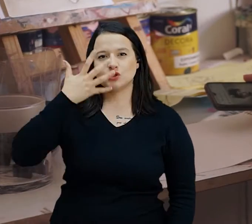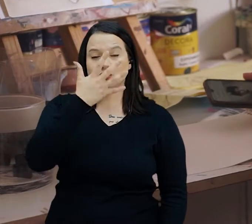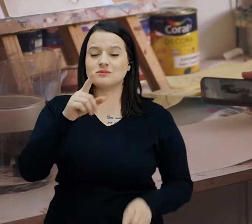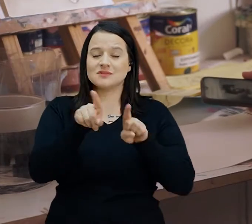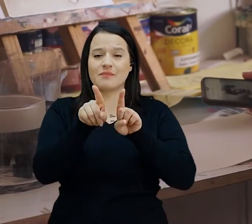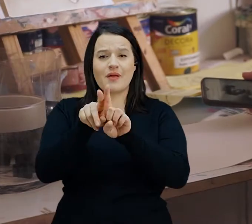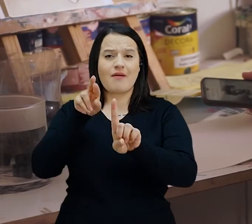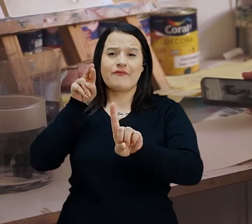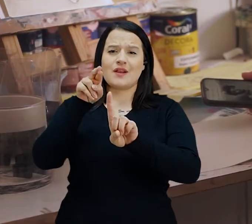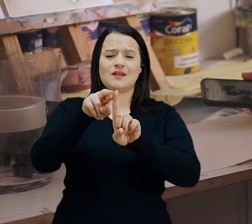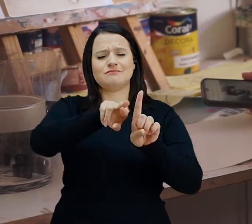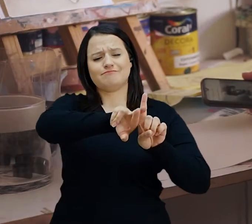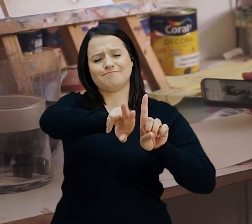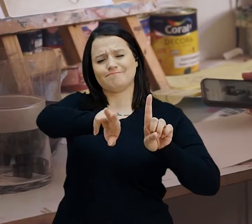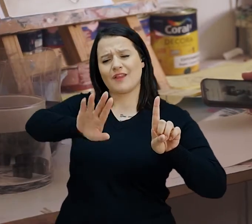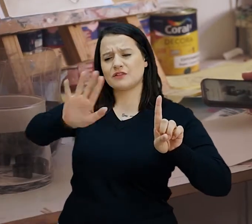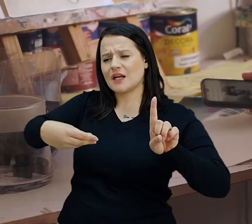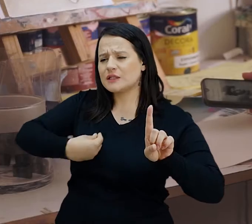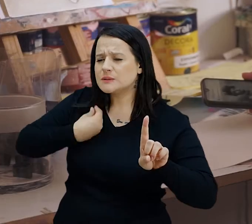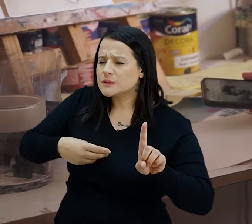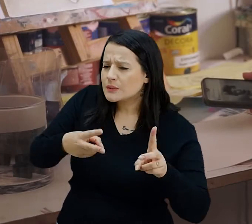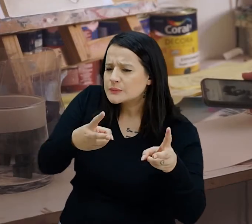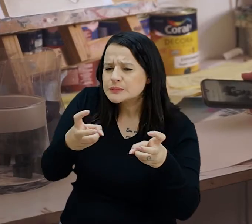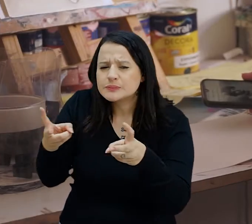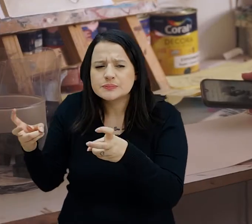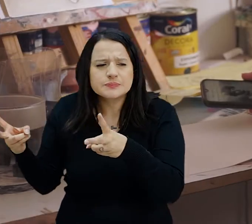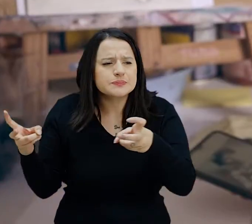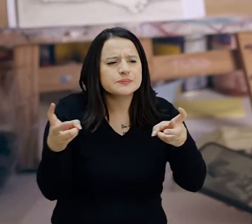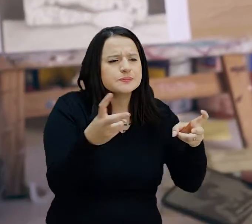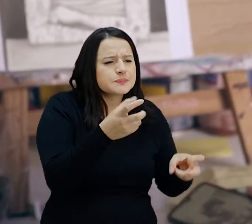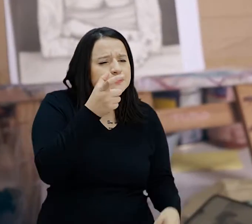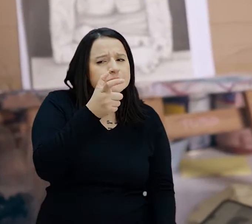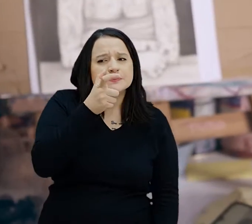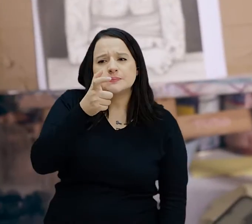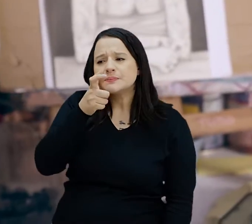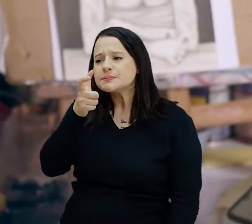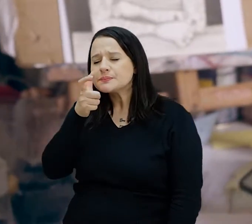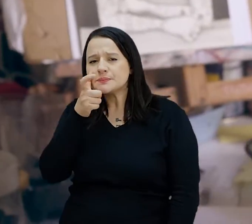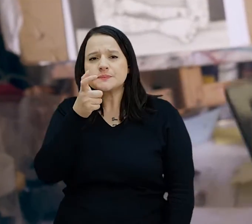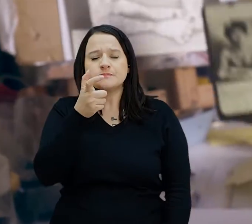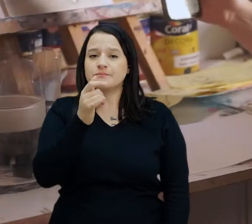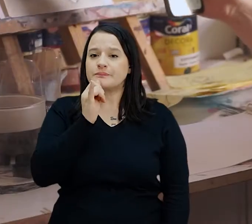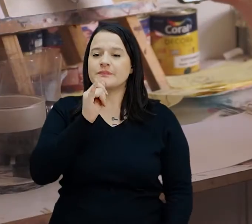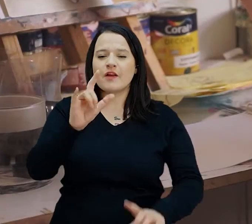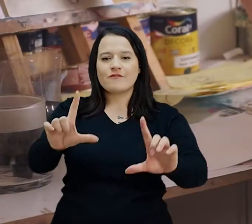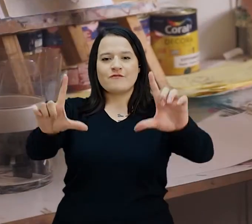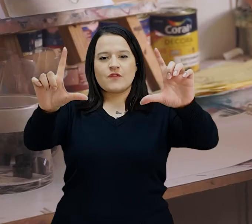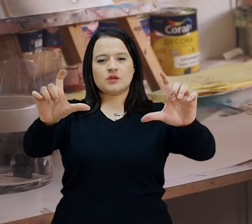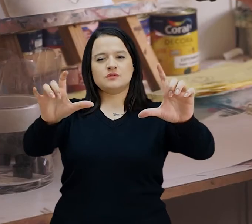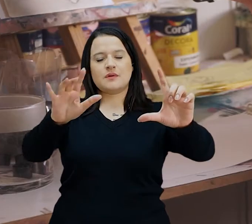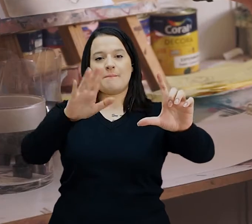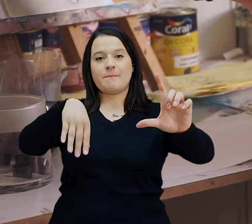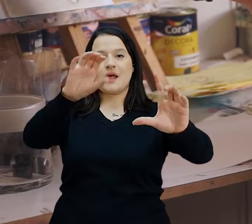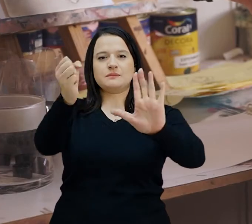estilo próprio. E como vocês podem pegar referências que estão no mundo já, que te interesse. Então, eu